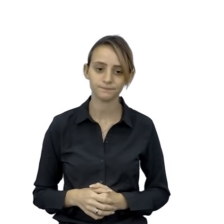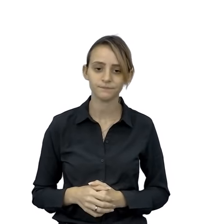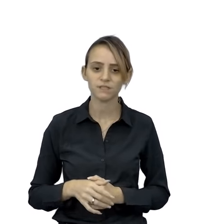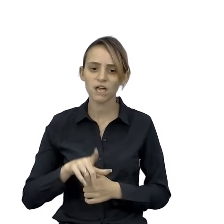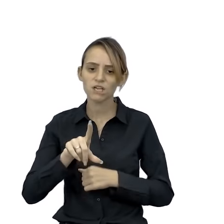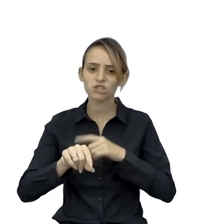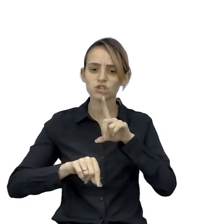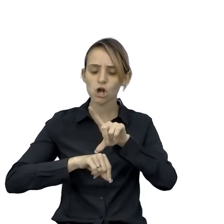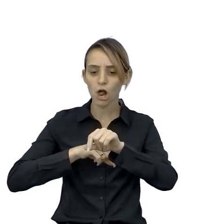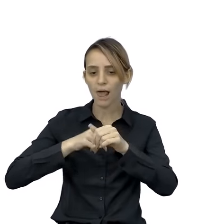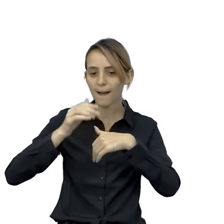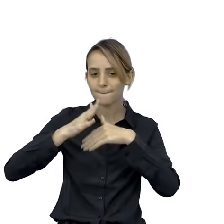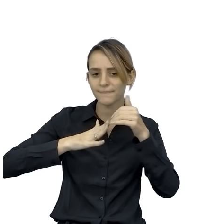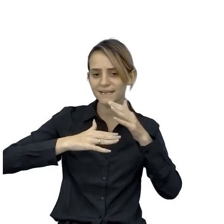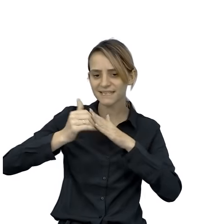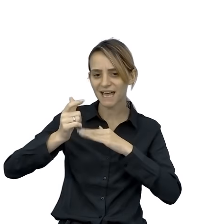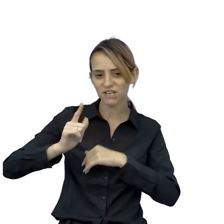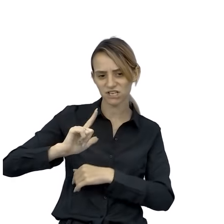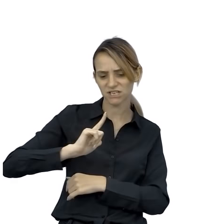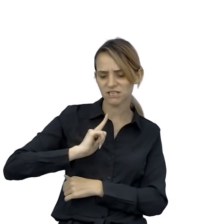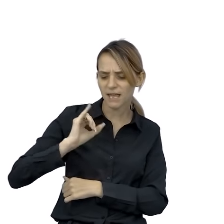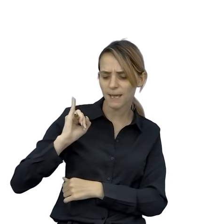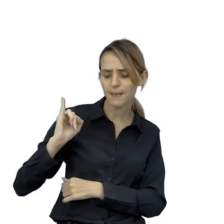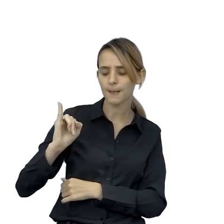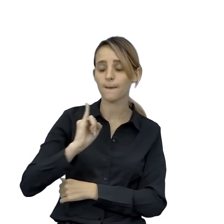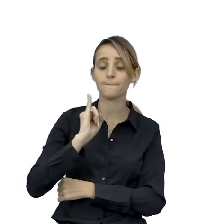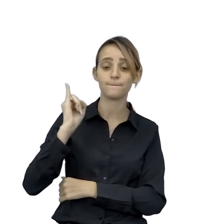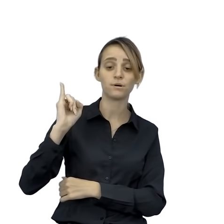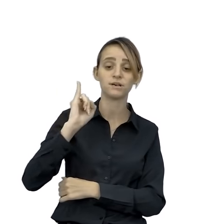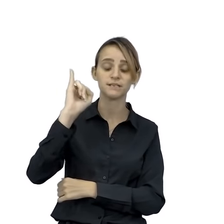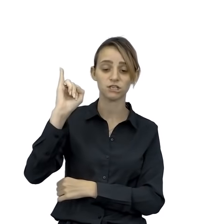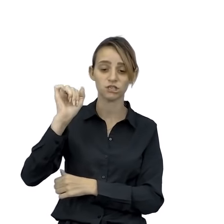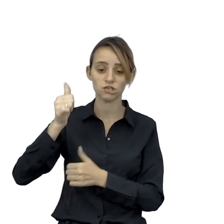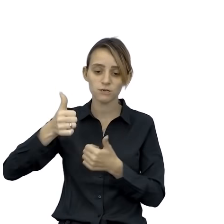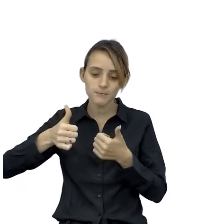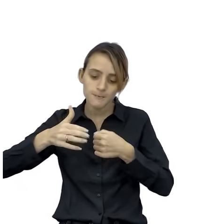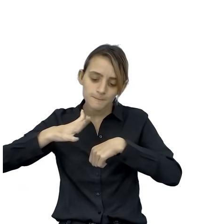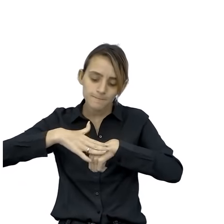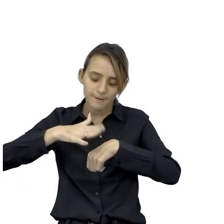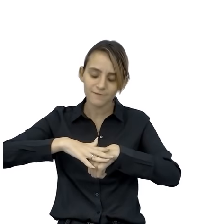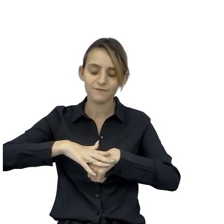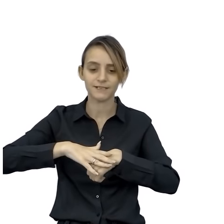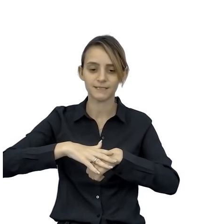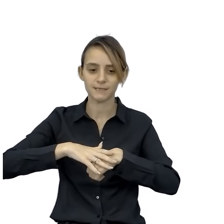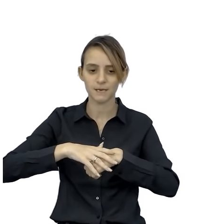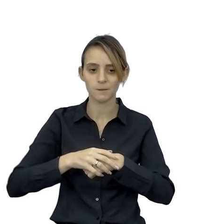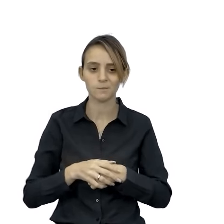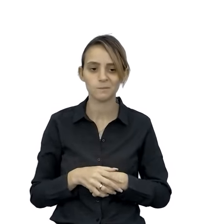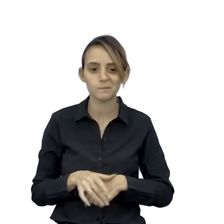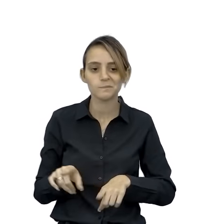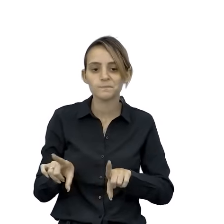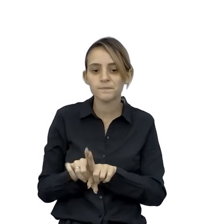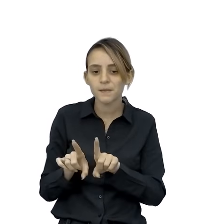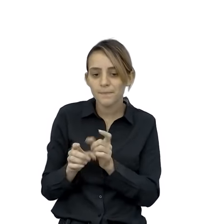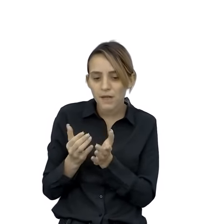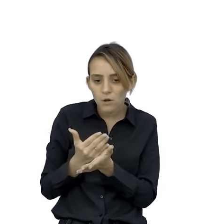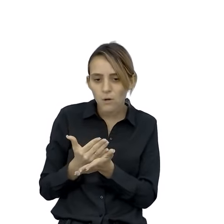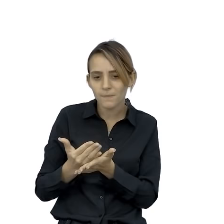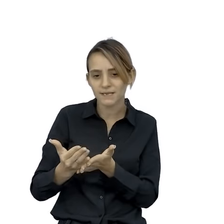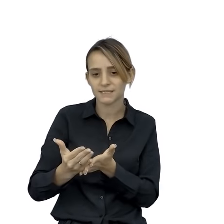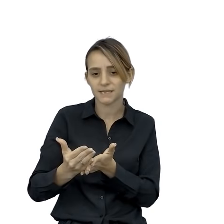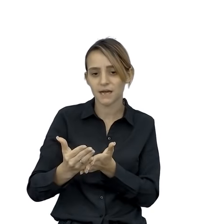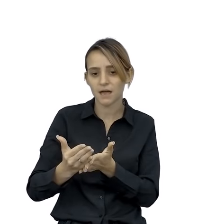escolher essa habilidade, né, que julga mais importante para ser trabalhada, retomada, e iniciar aí